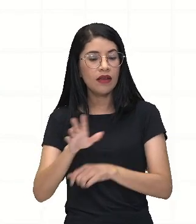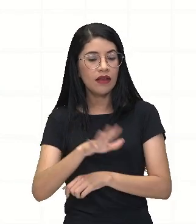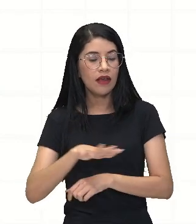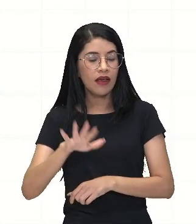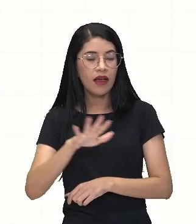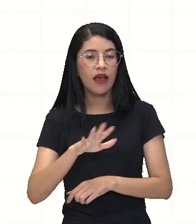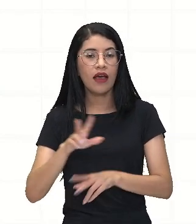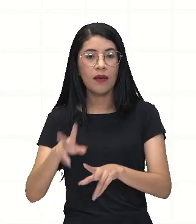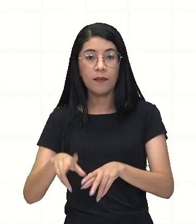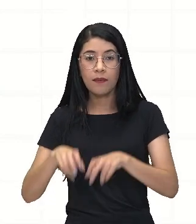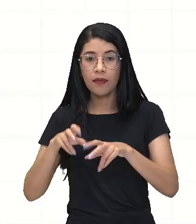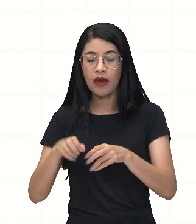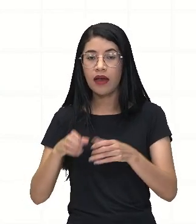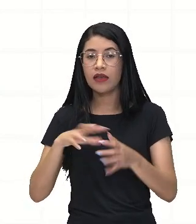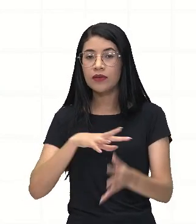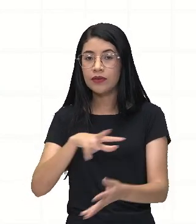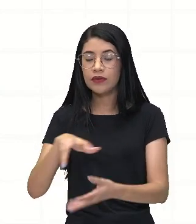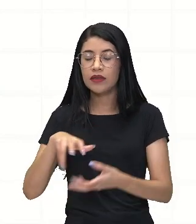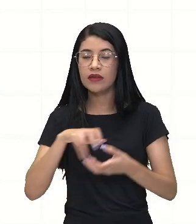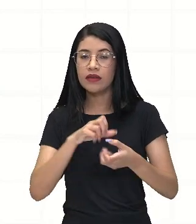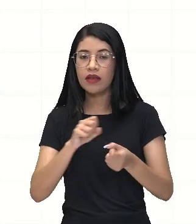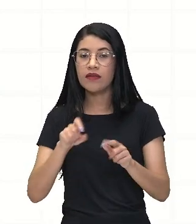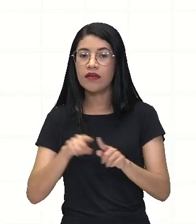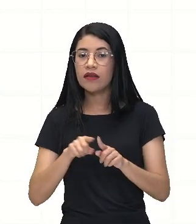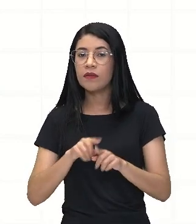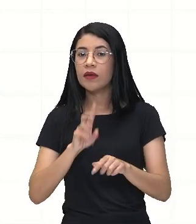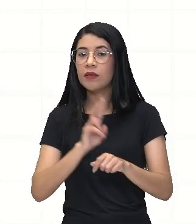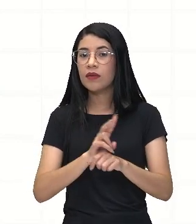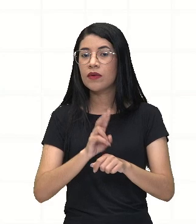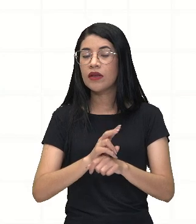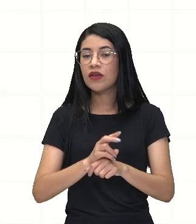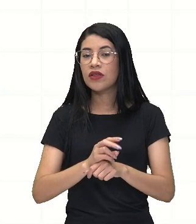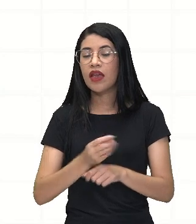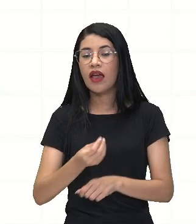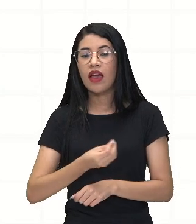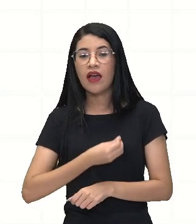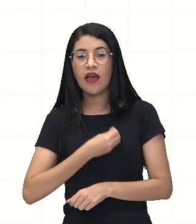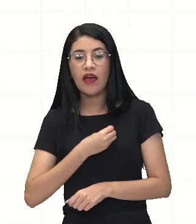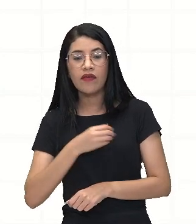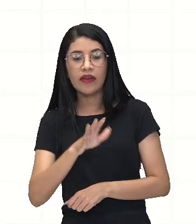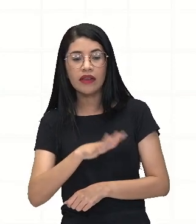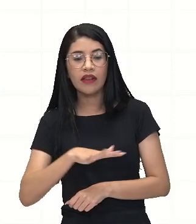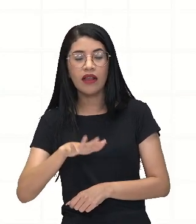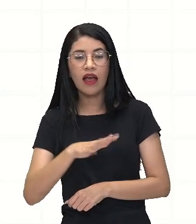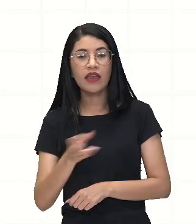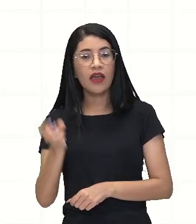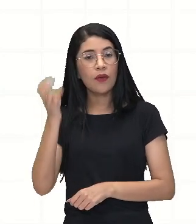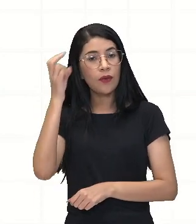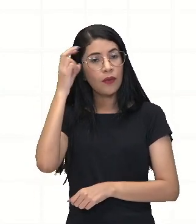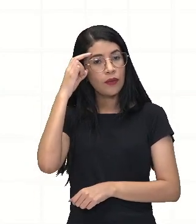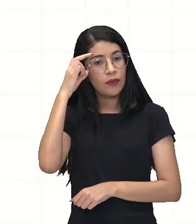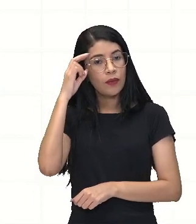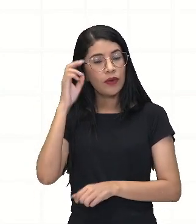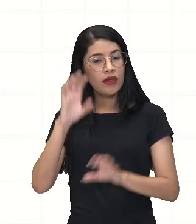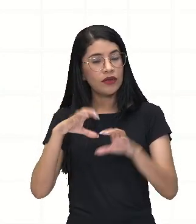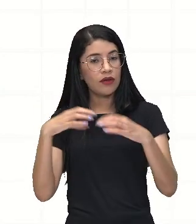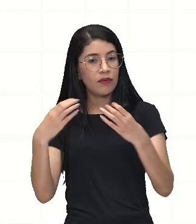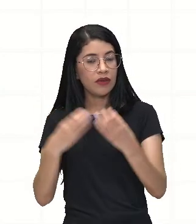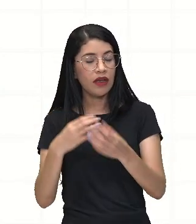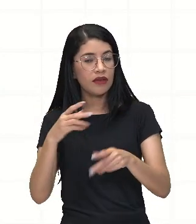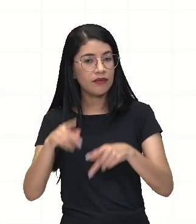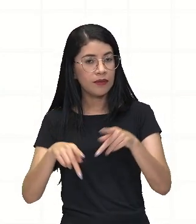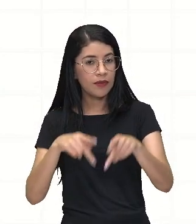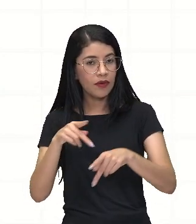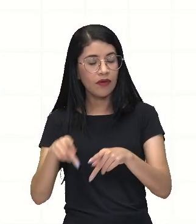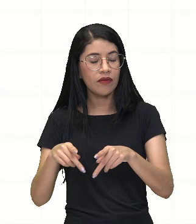uso sustentável, né? Proteger os meios de vida e cultura das populações, né? São as principais